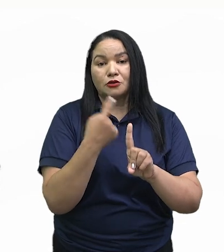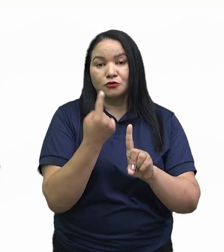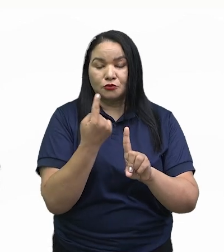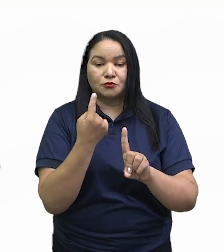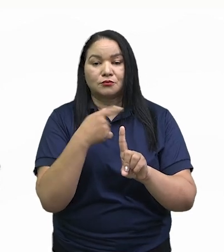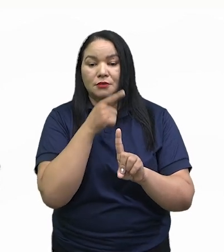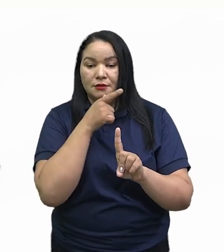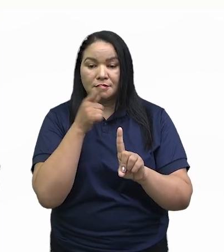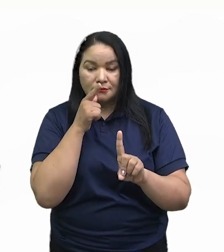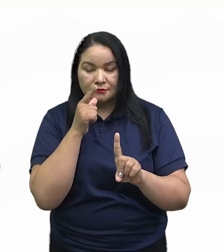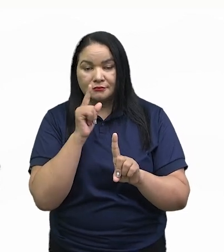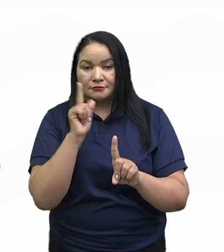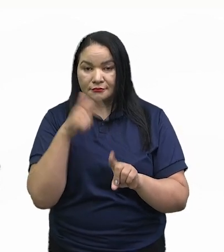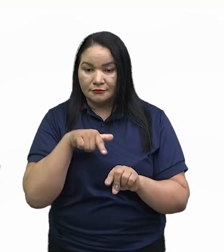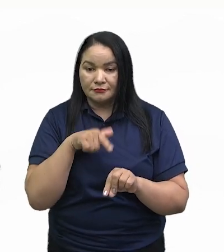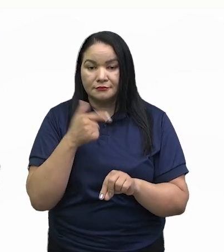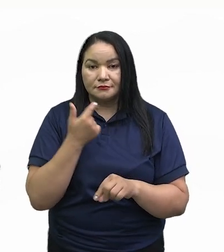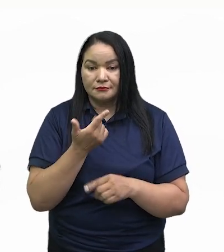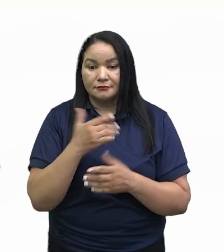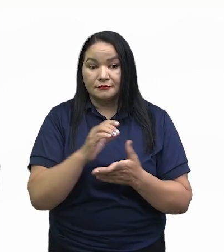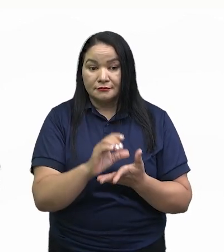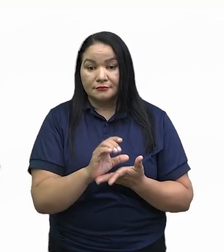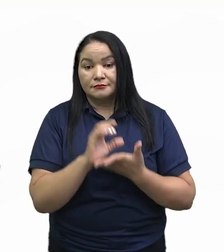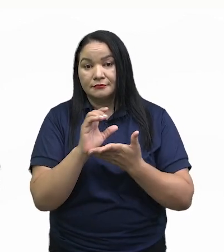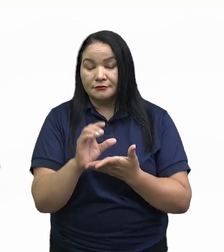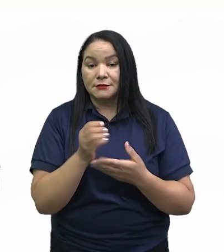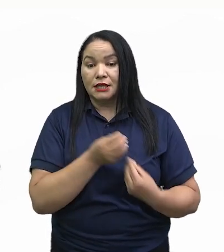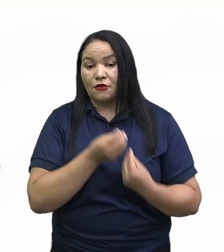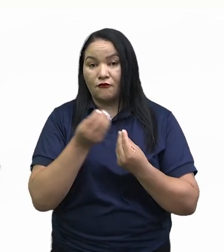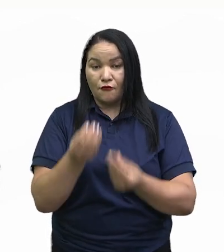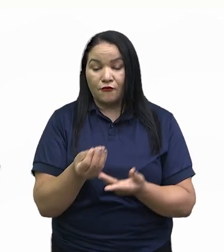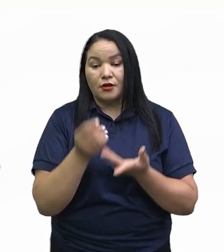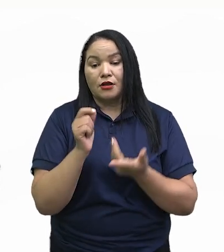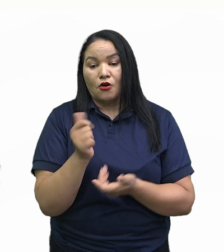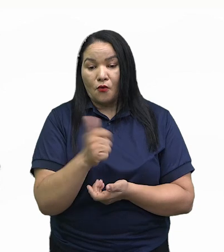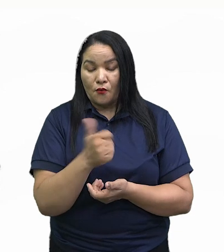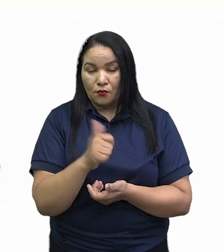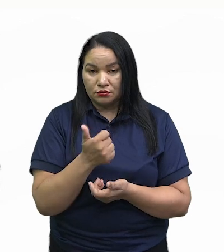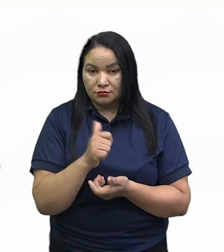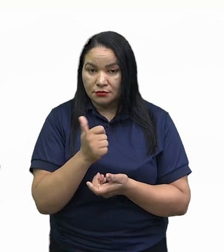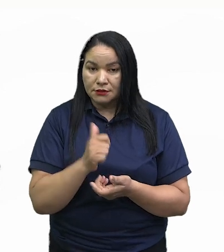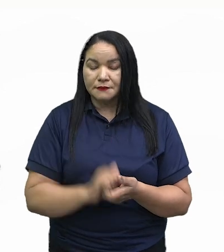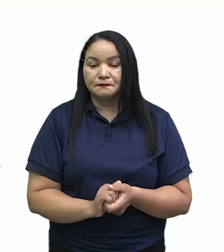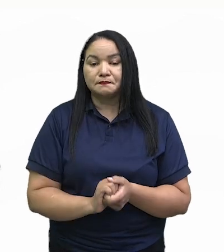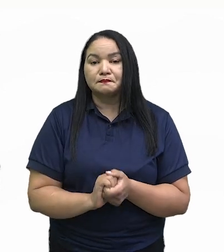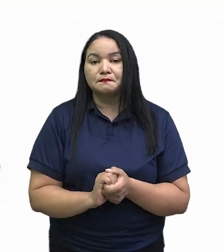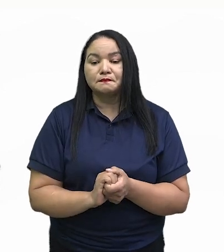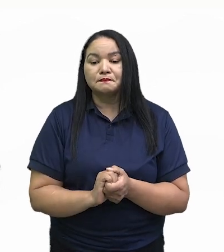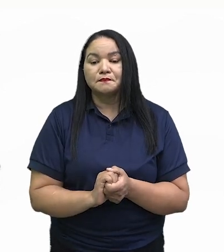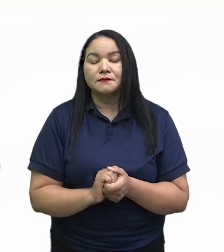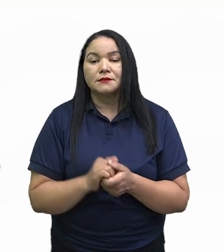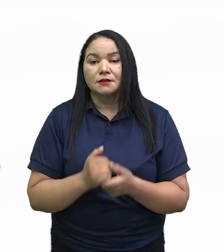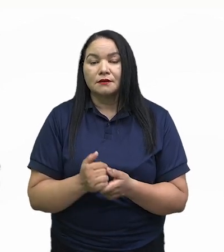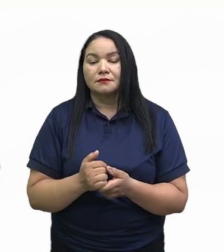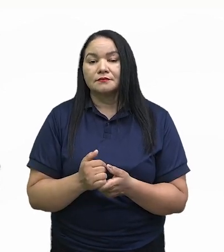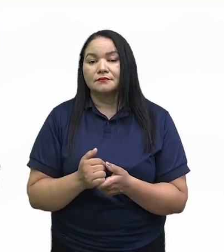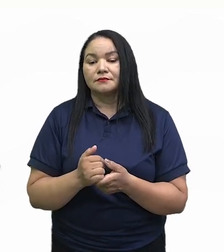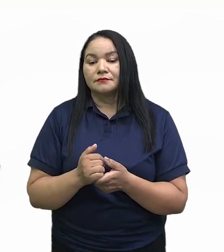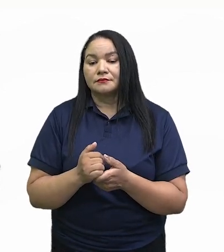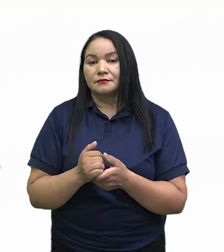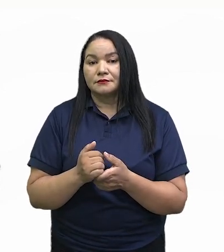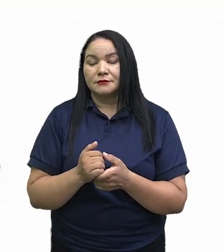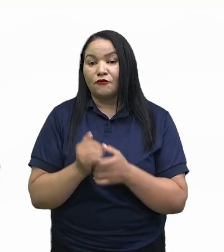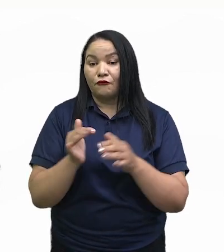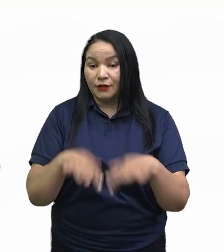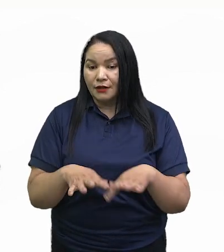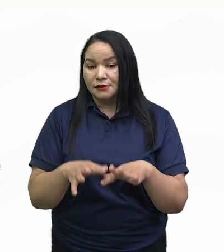vai retornar ali mensalmente para o amigo 11 lanches, onde um lanche ali representa os juros, e aí vai